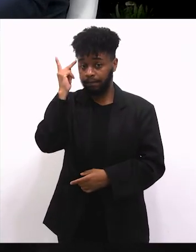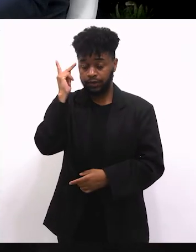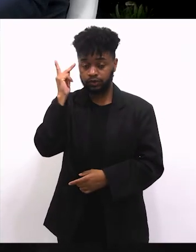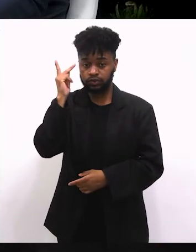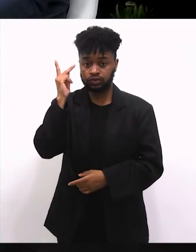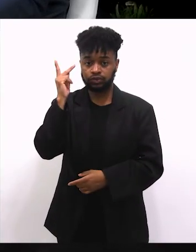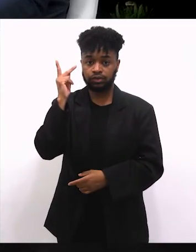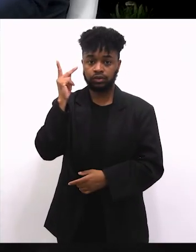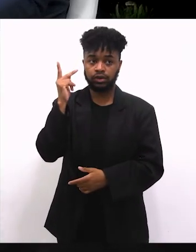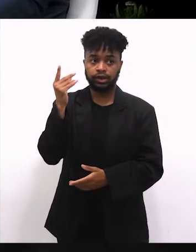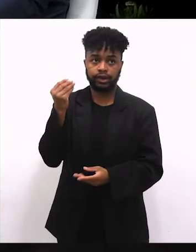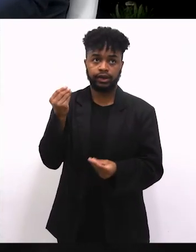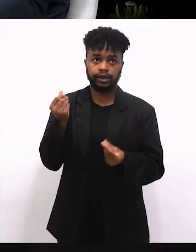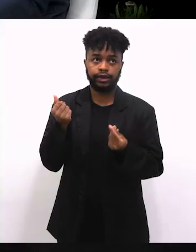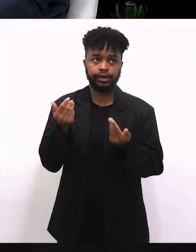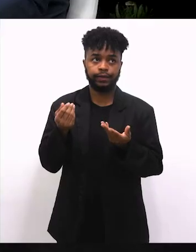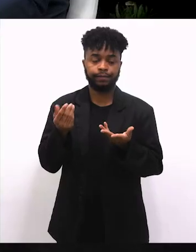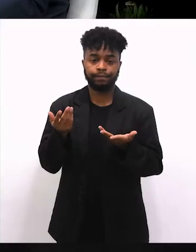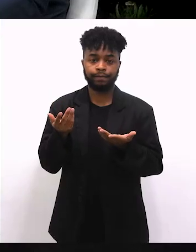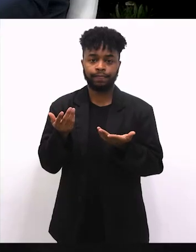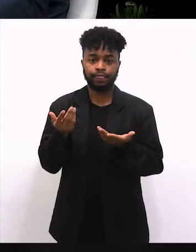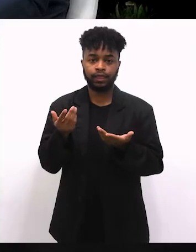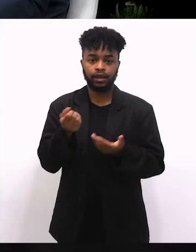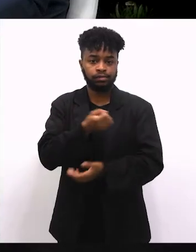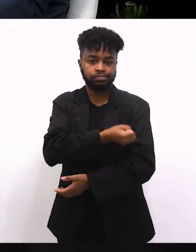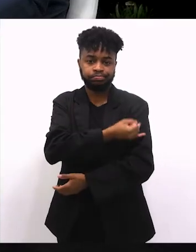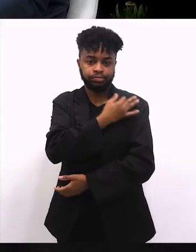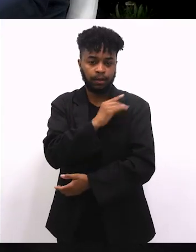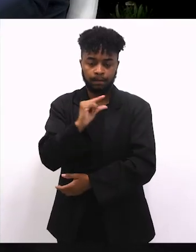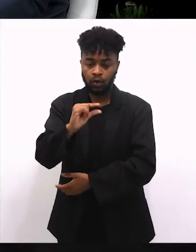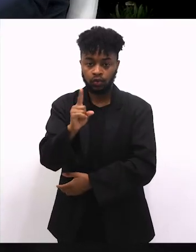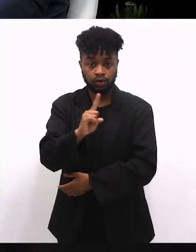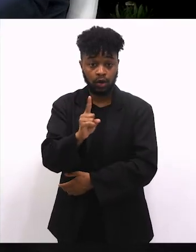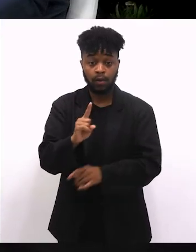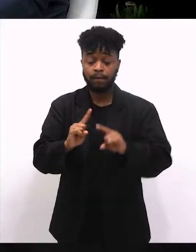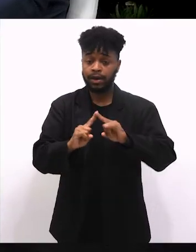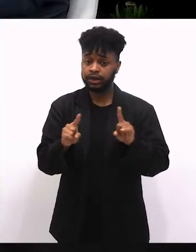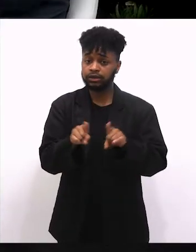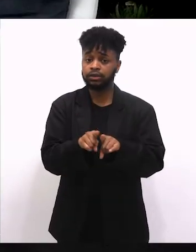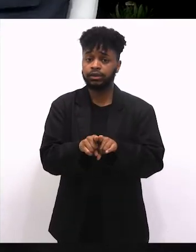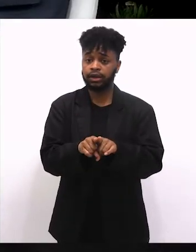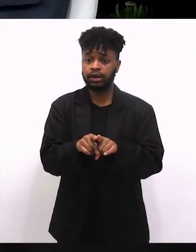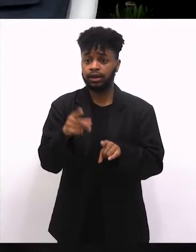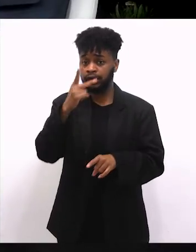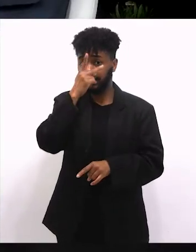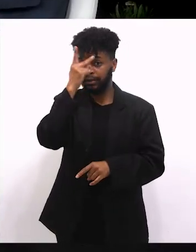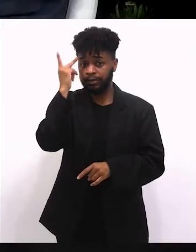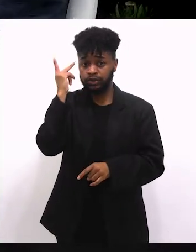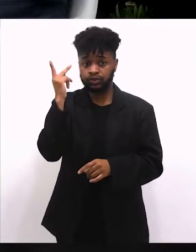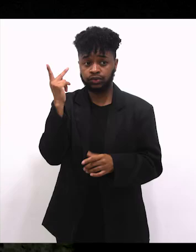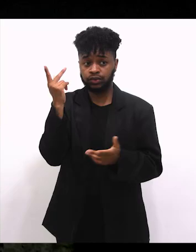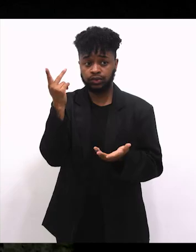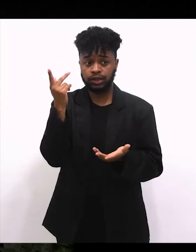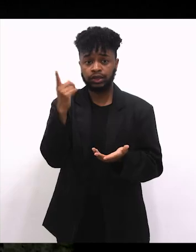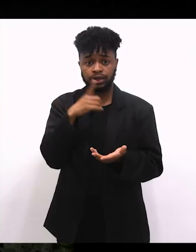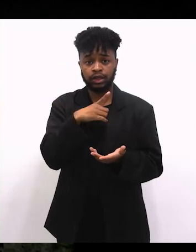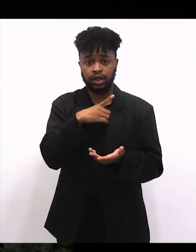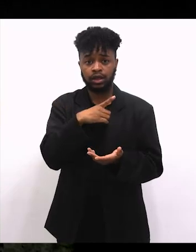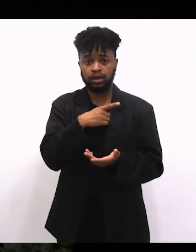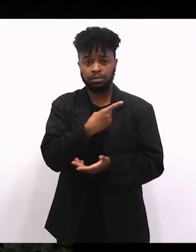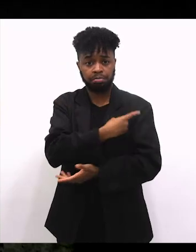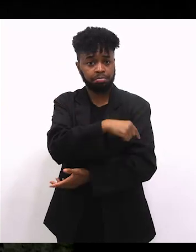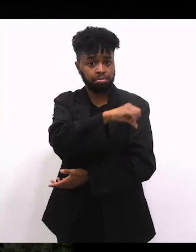com índice, com uma escolaridade muito baixa, mas a gente tem tido pessoas com